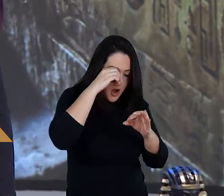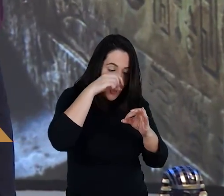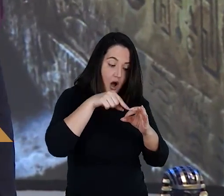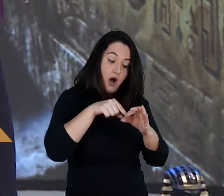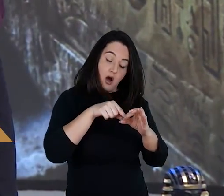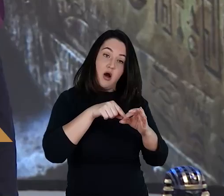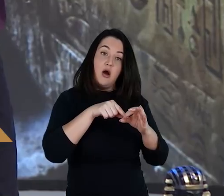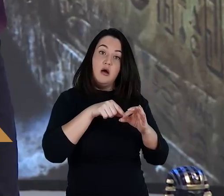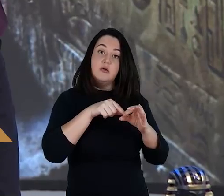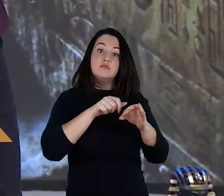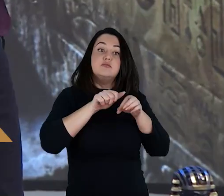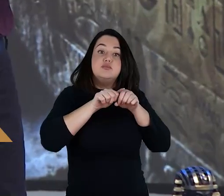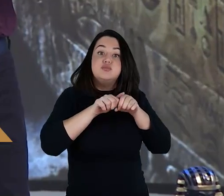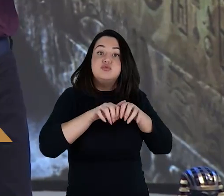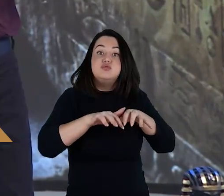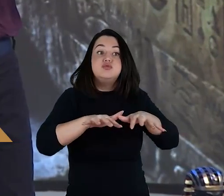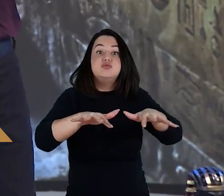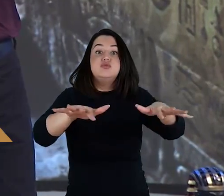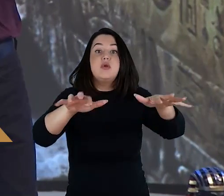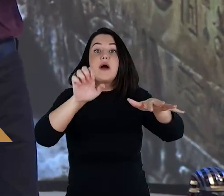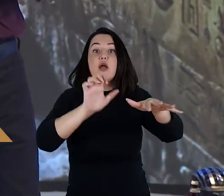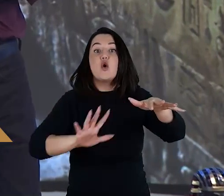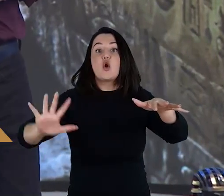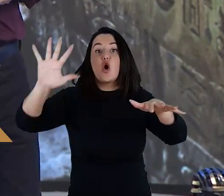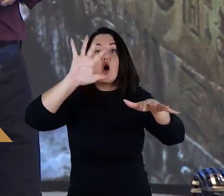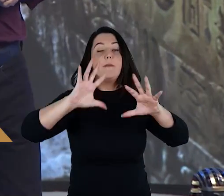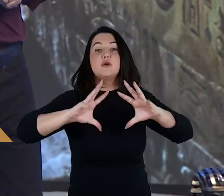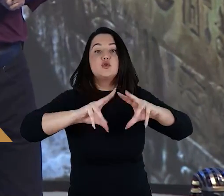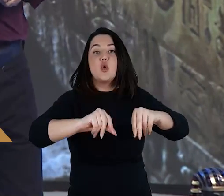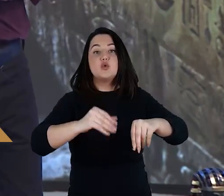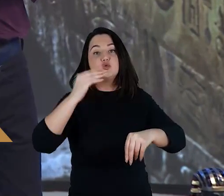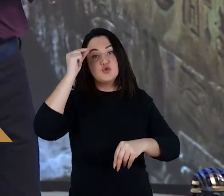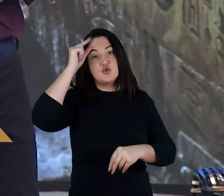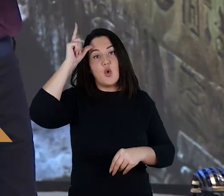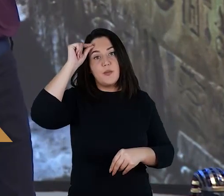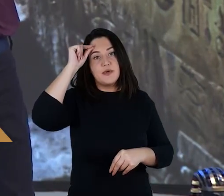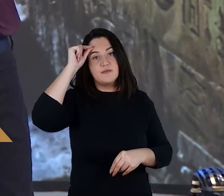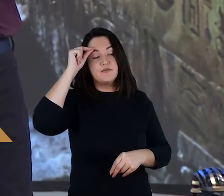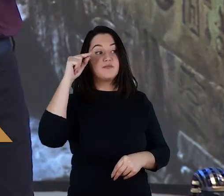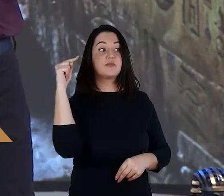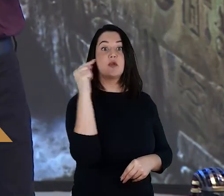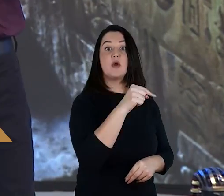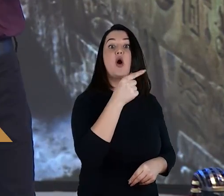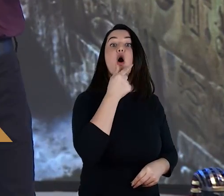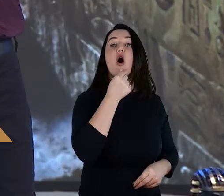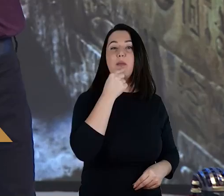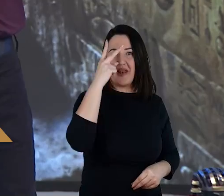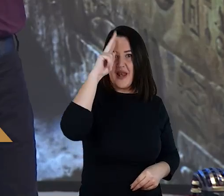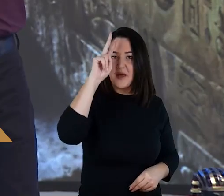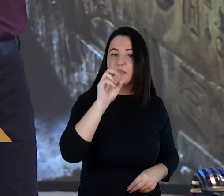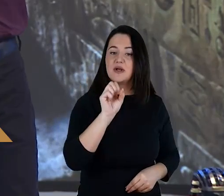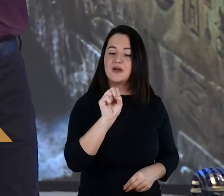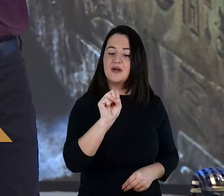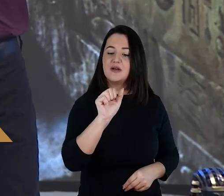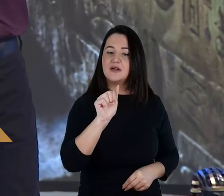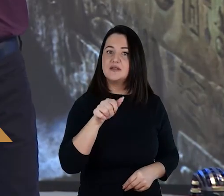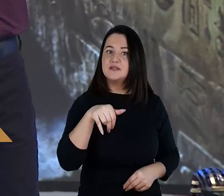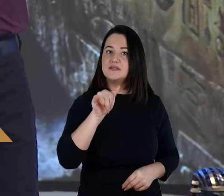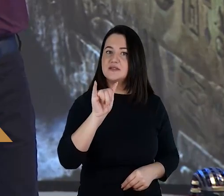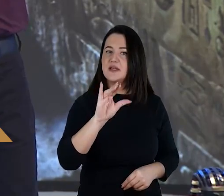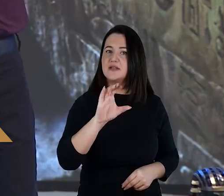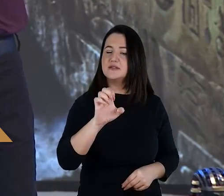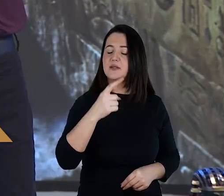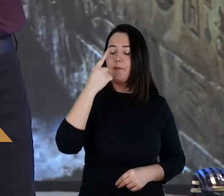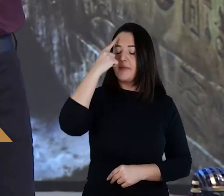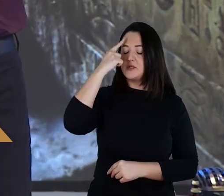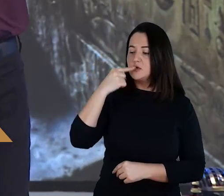então, foi lida por todo mundo na Europa da área acadêmica, inclusive por Sayce, que imediatamente teve o pressentimento de ter